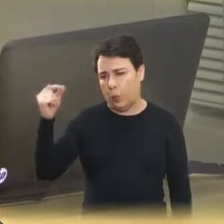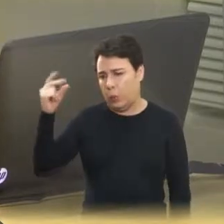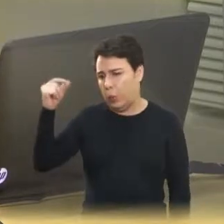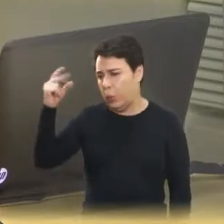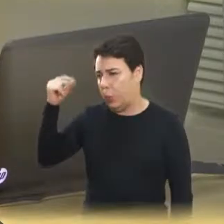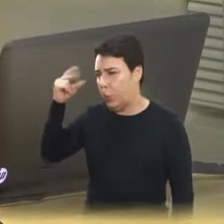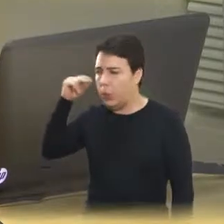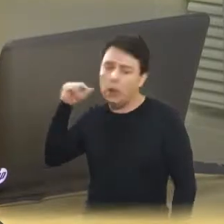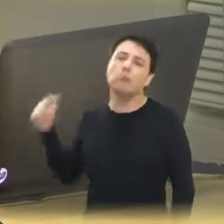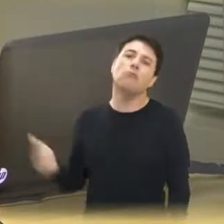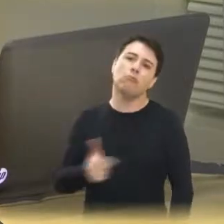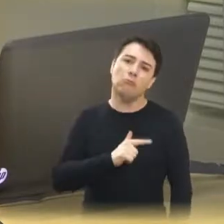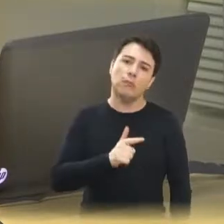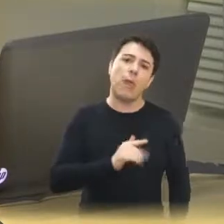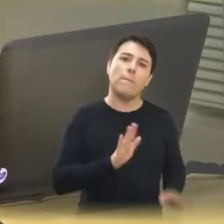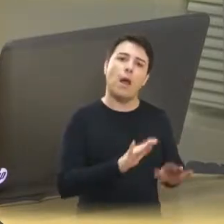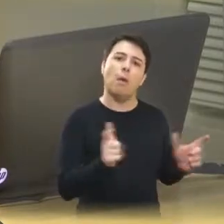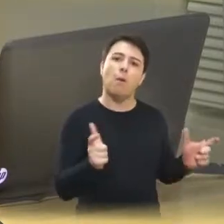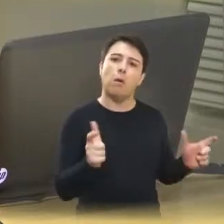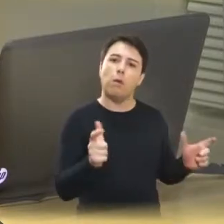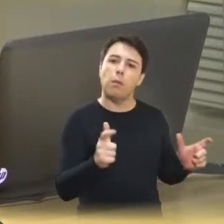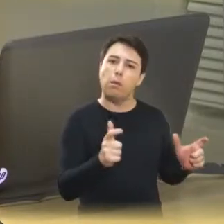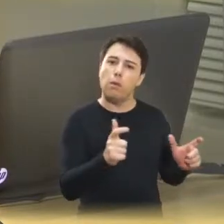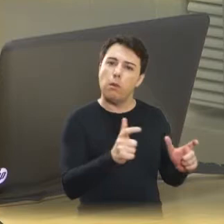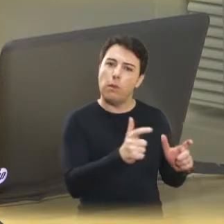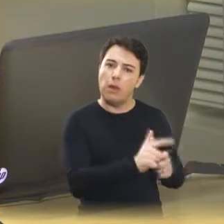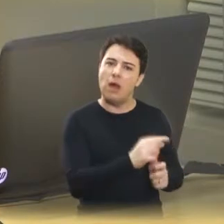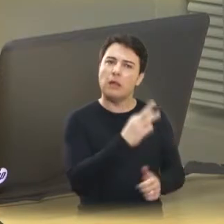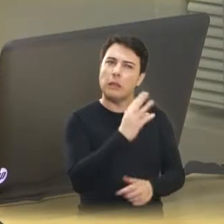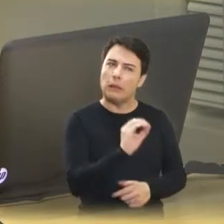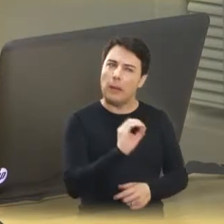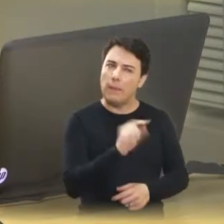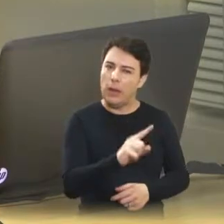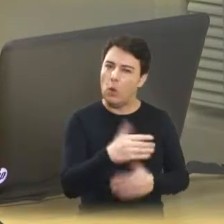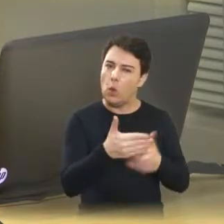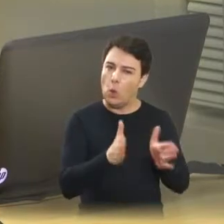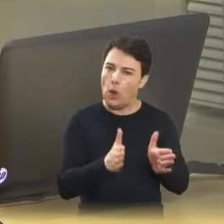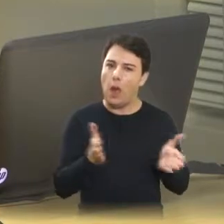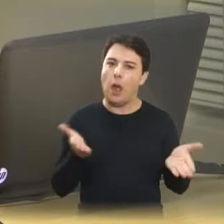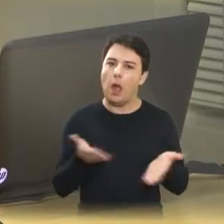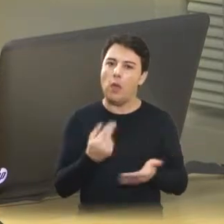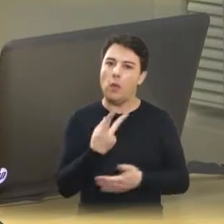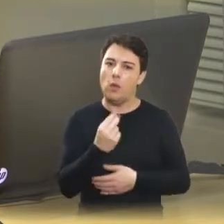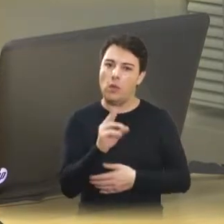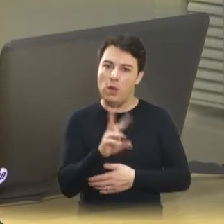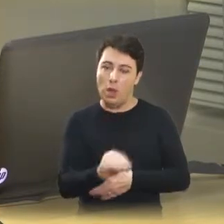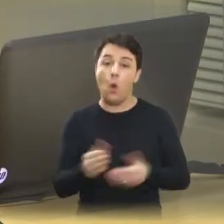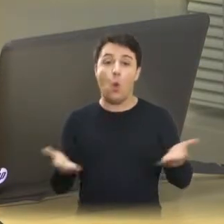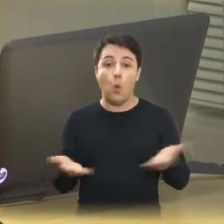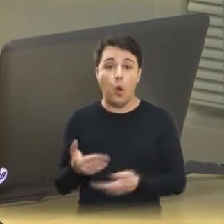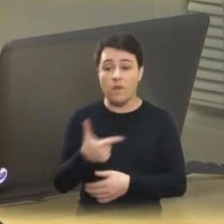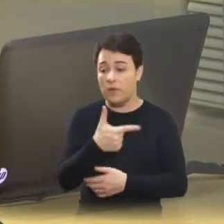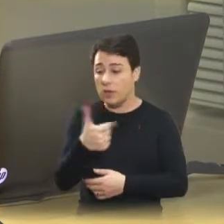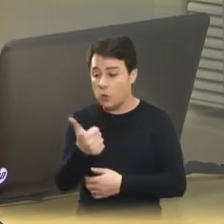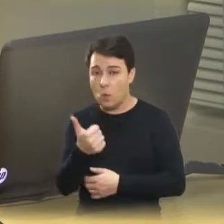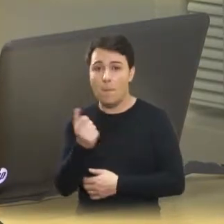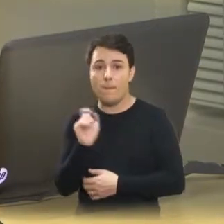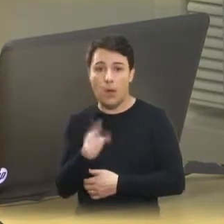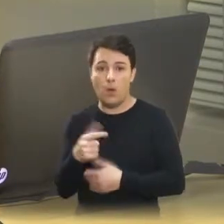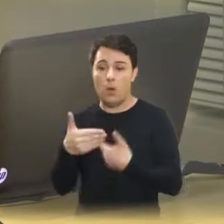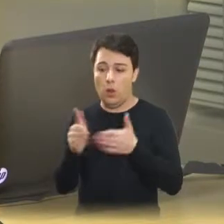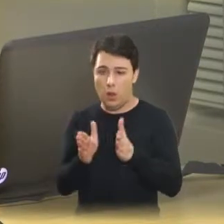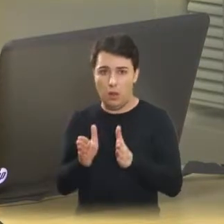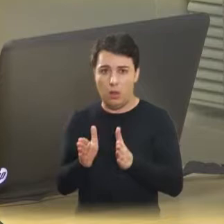estoque diminuiu de mais ou menos 30 mil lotes lá para 2010, hoje ele está em 21 mil. Esse estoque